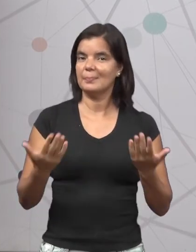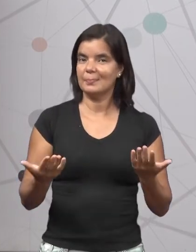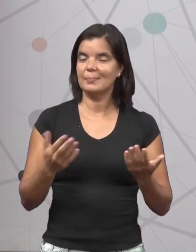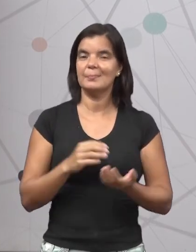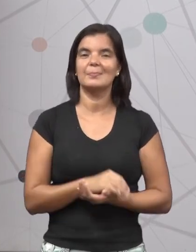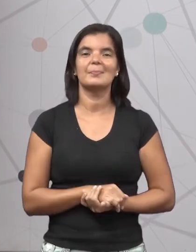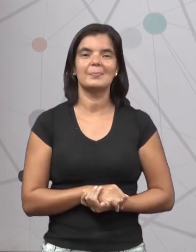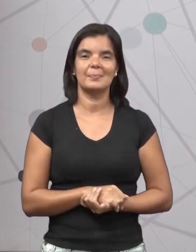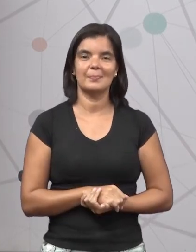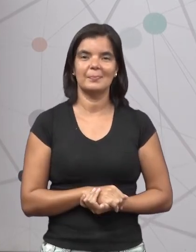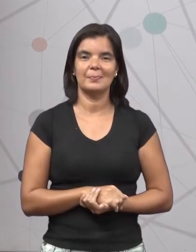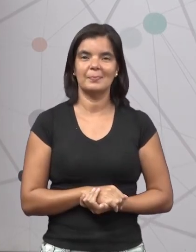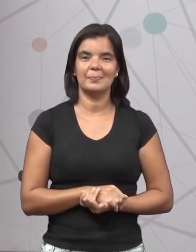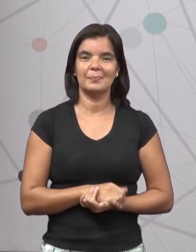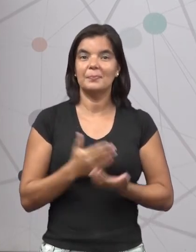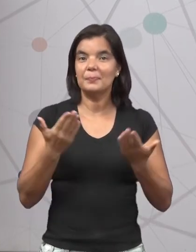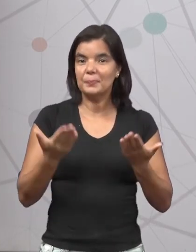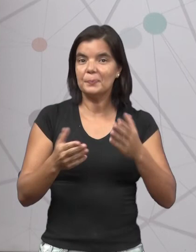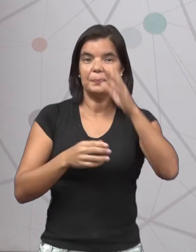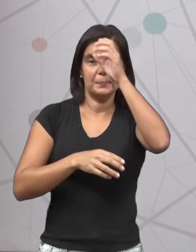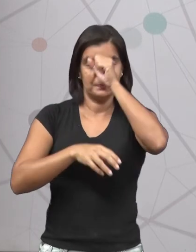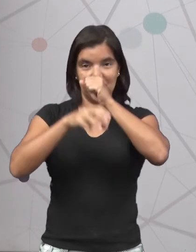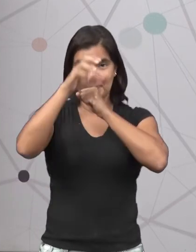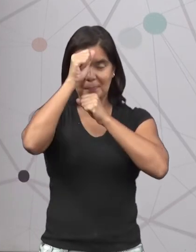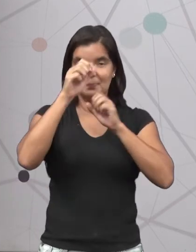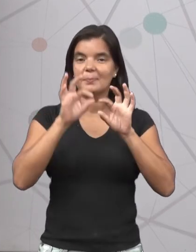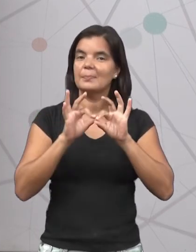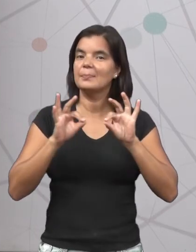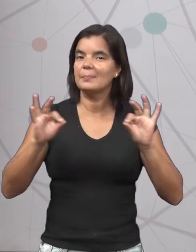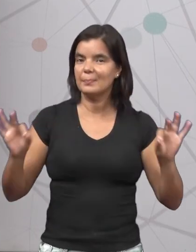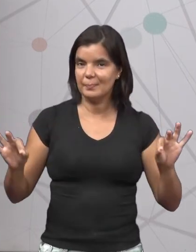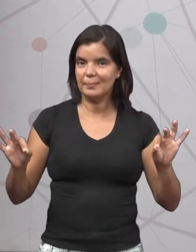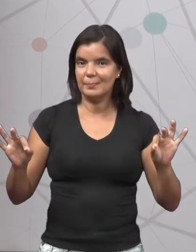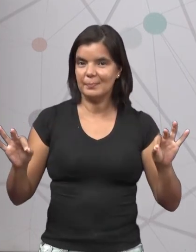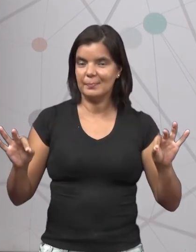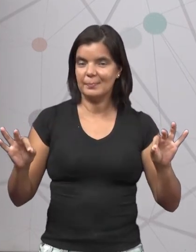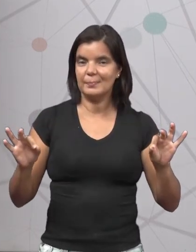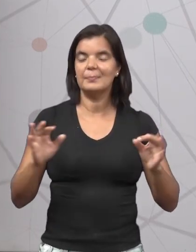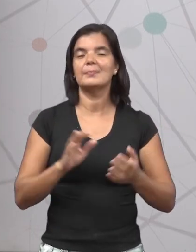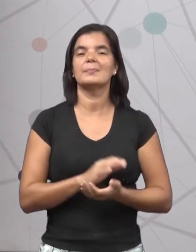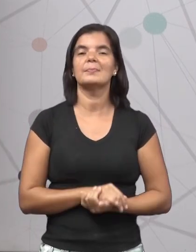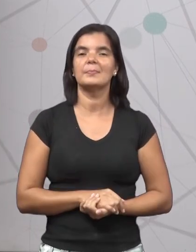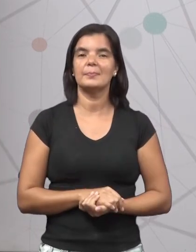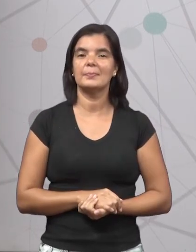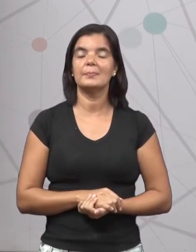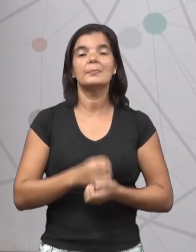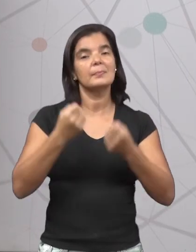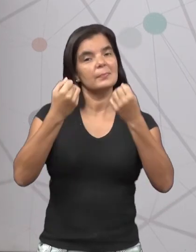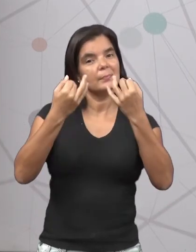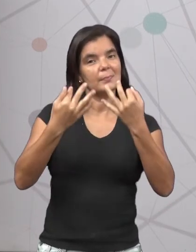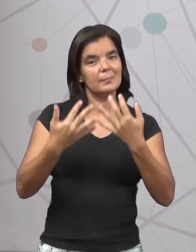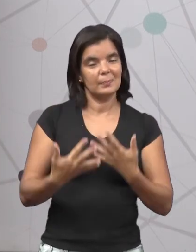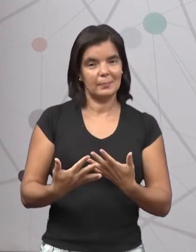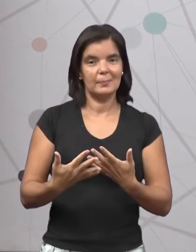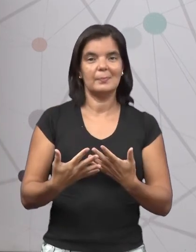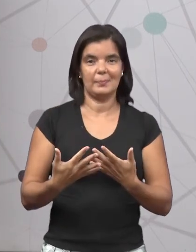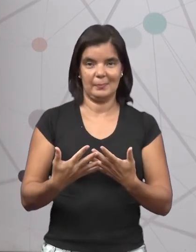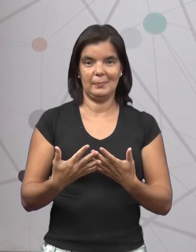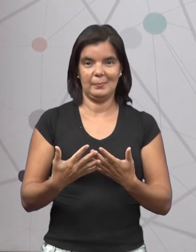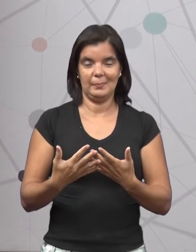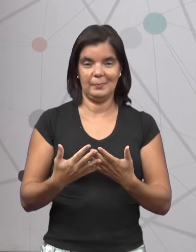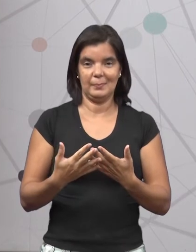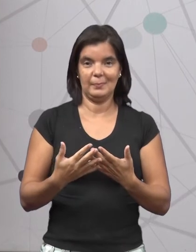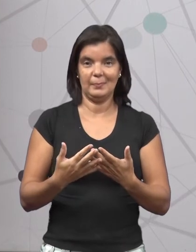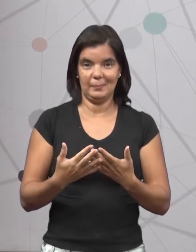Então, crianças, hoje aprendemos sobre medidas de comprimento e falamos sobre